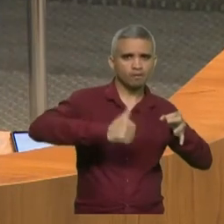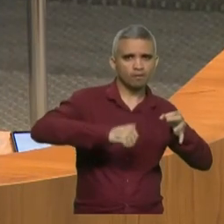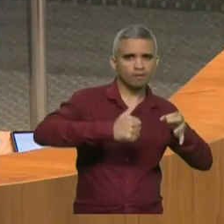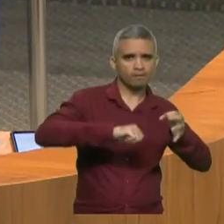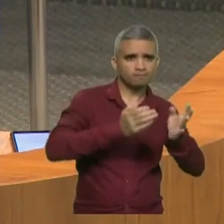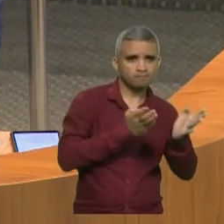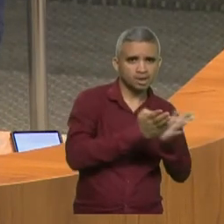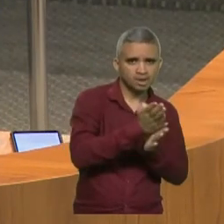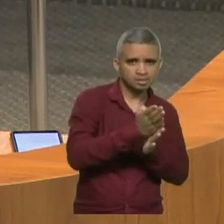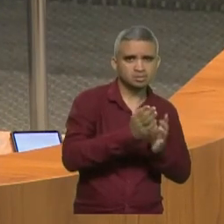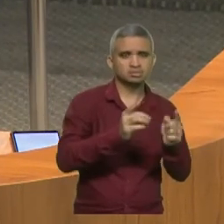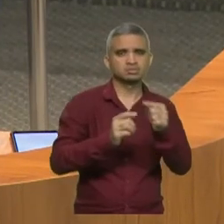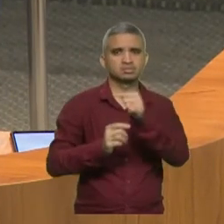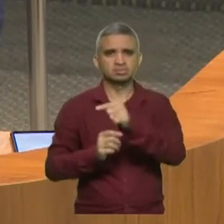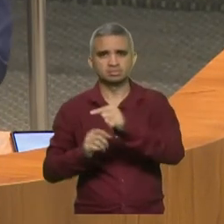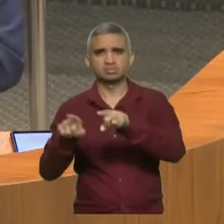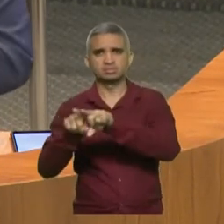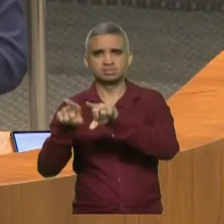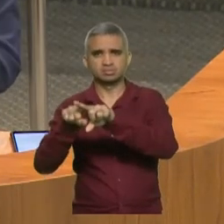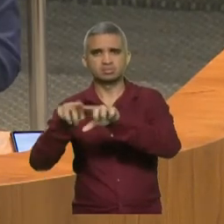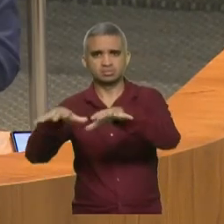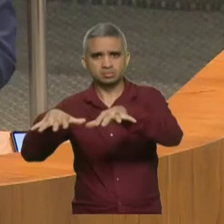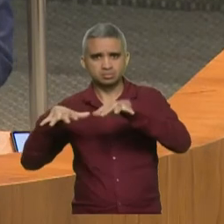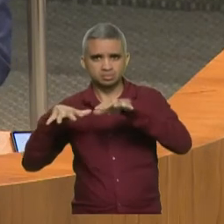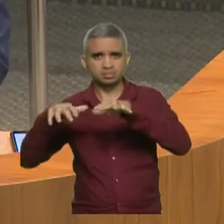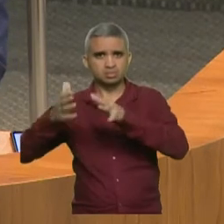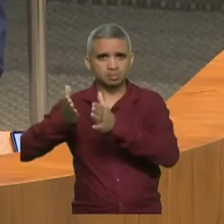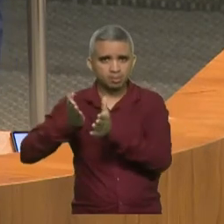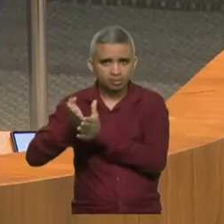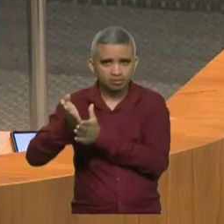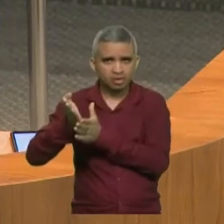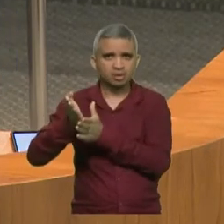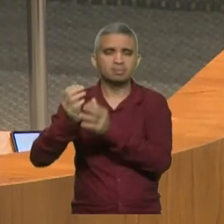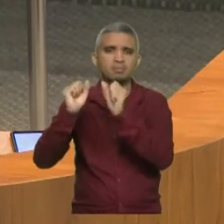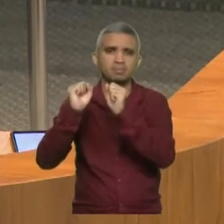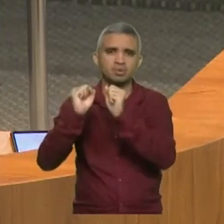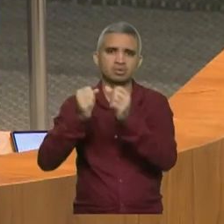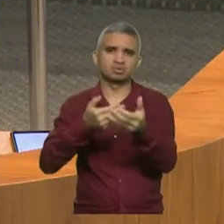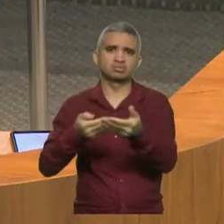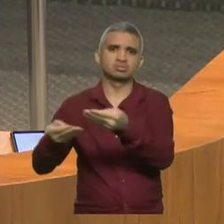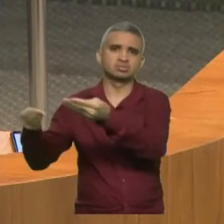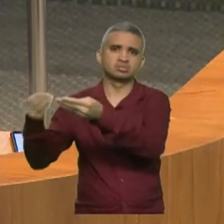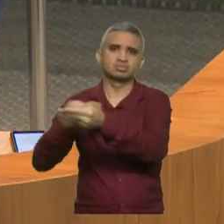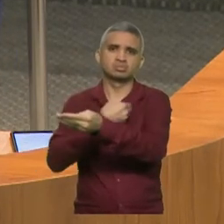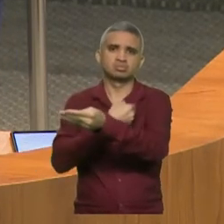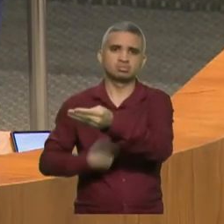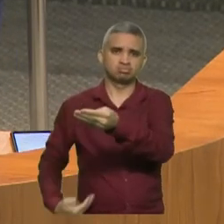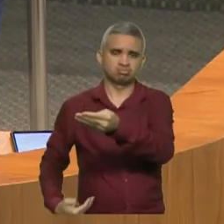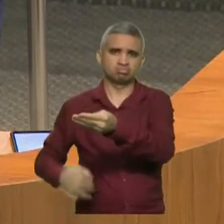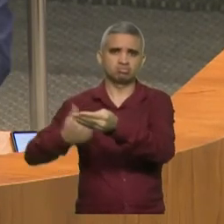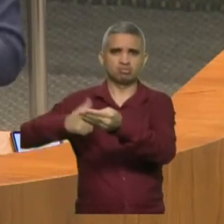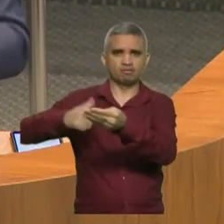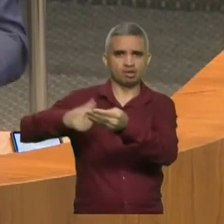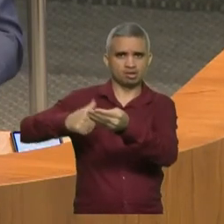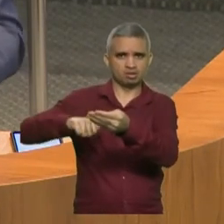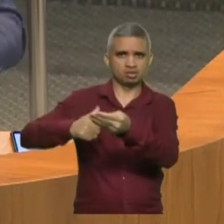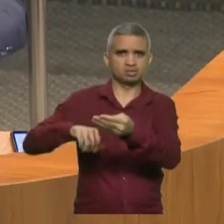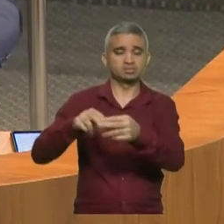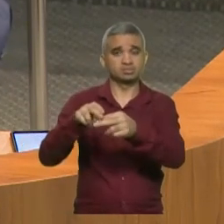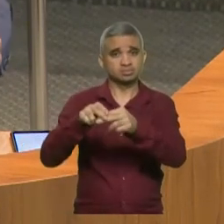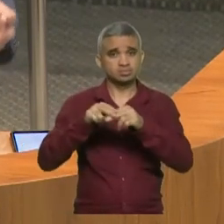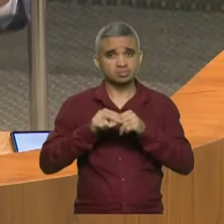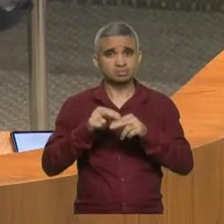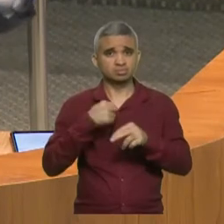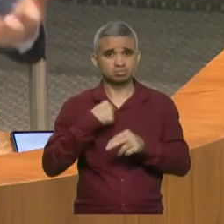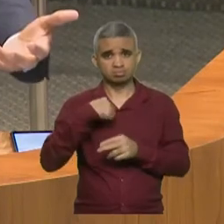que esse veto que ficou para o passado poderá ser tranquilamente resolvido, solucionado agora. Por quê?